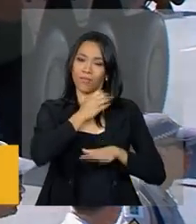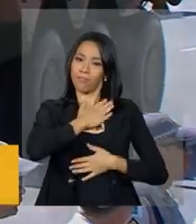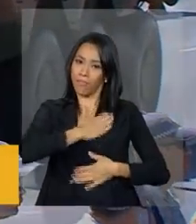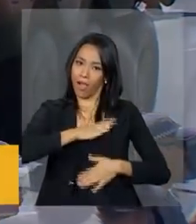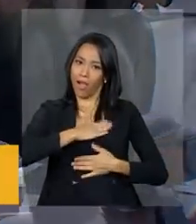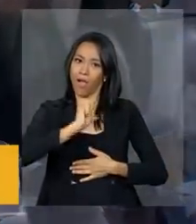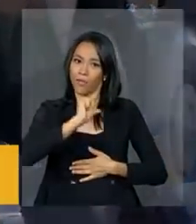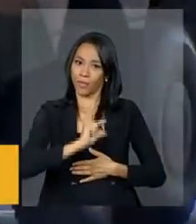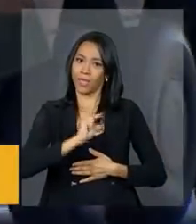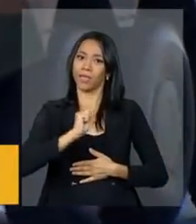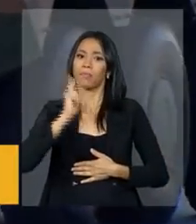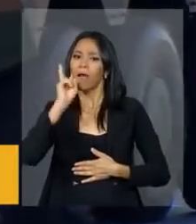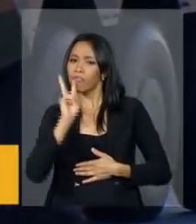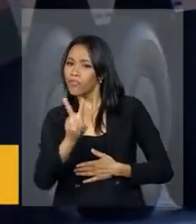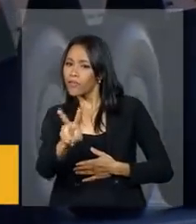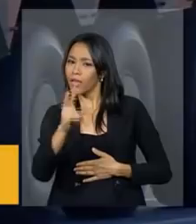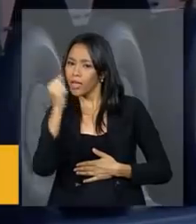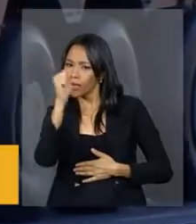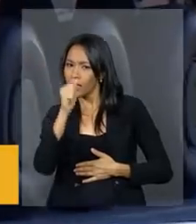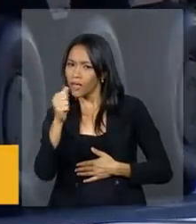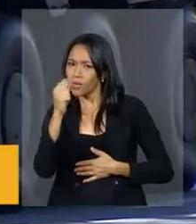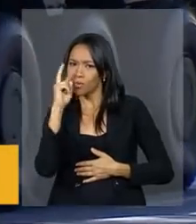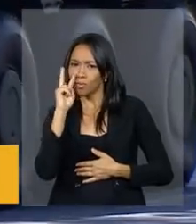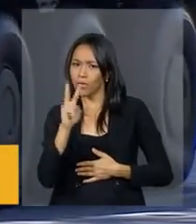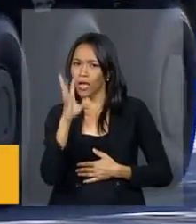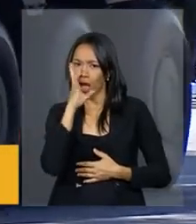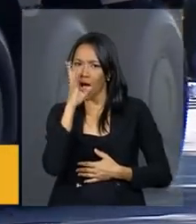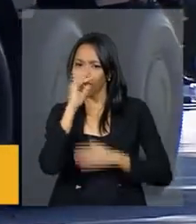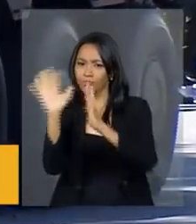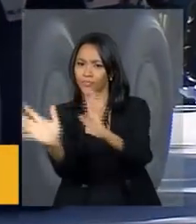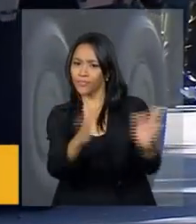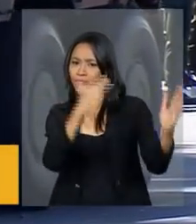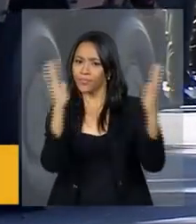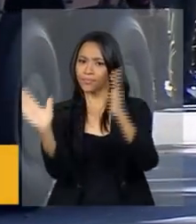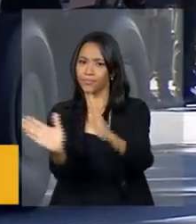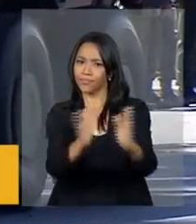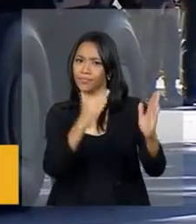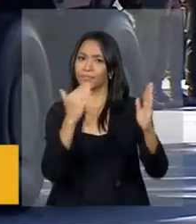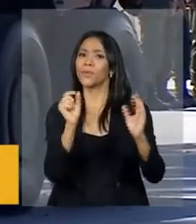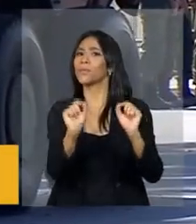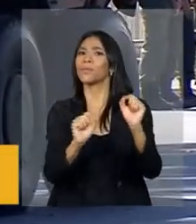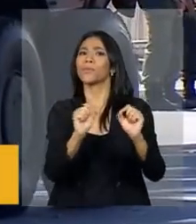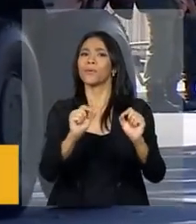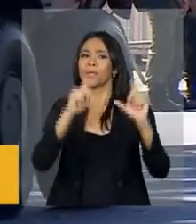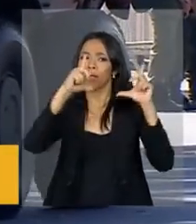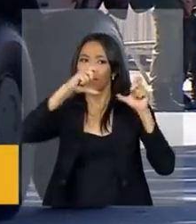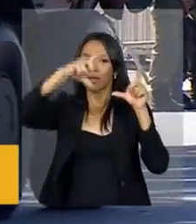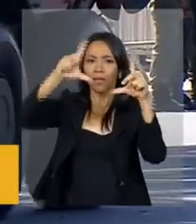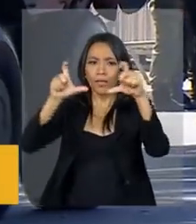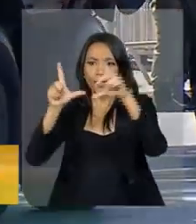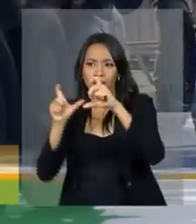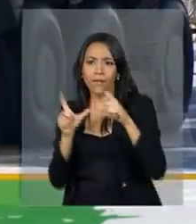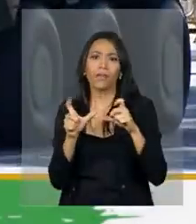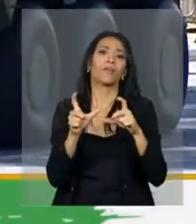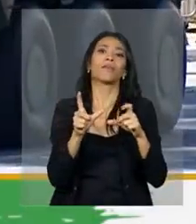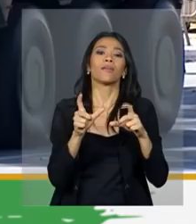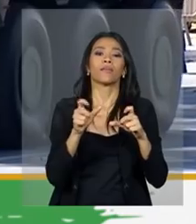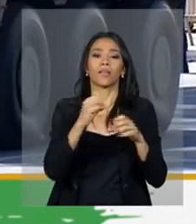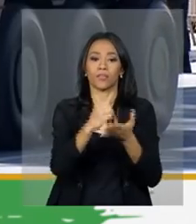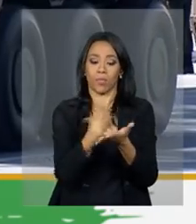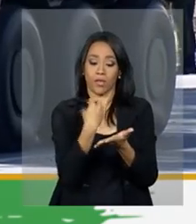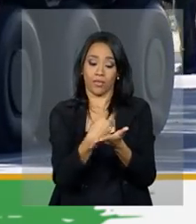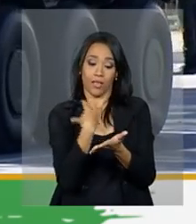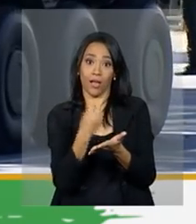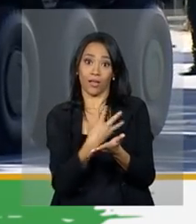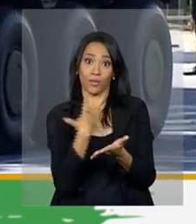explicações para acompanhar algumas imagens que foram registradas pelo público lá na Esplanada dos Ministérios. Lembrando que o 7 de